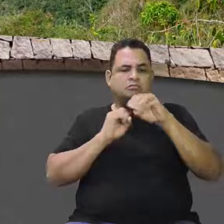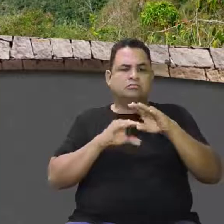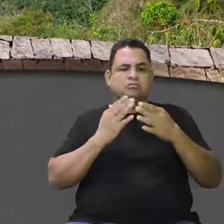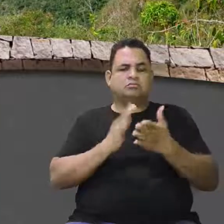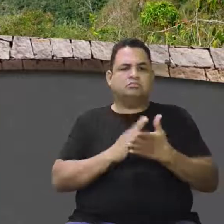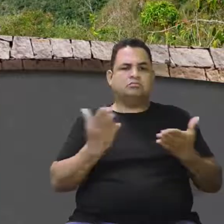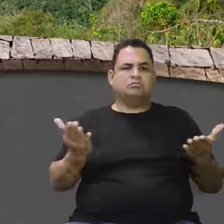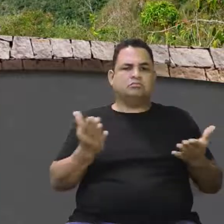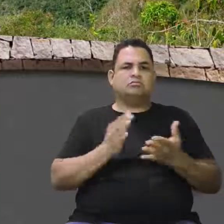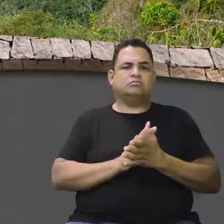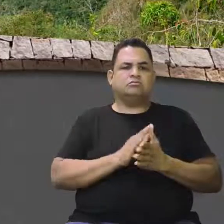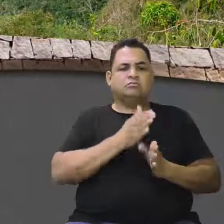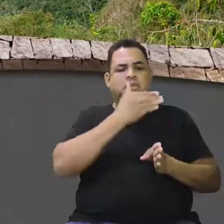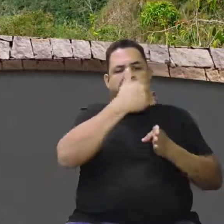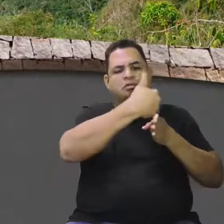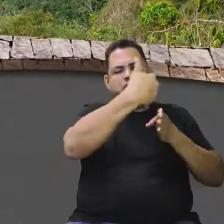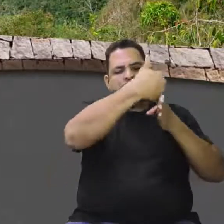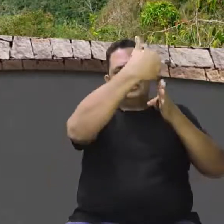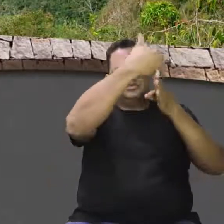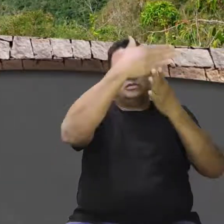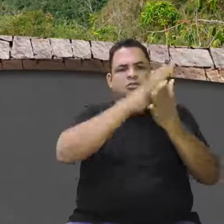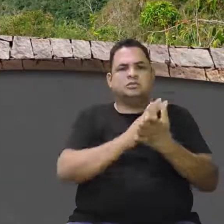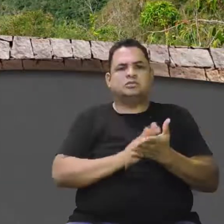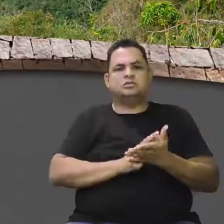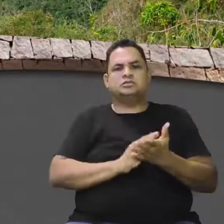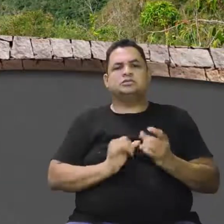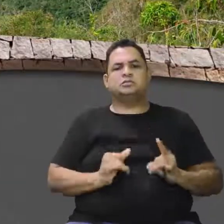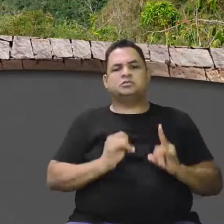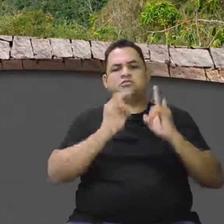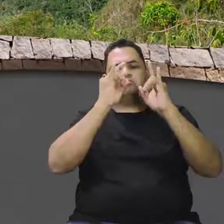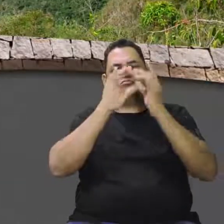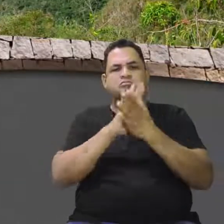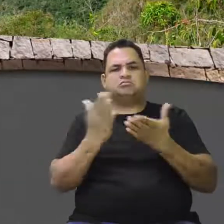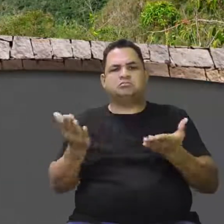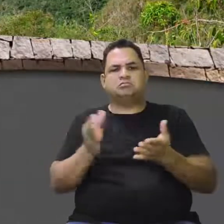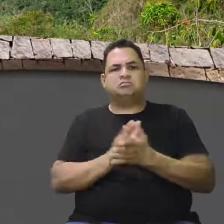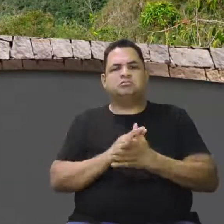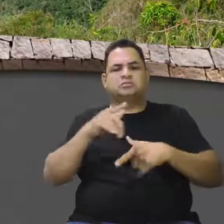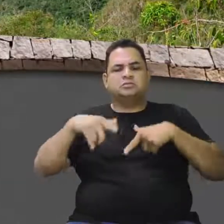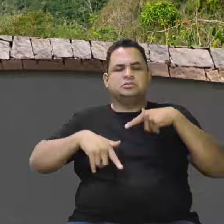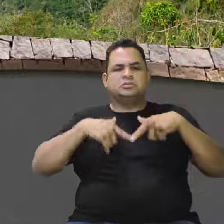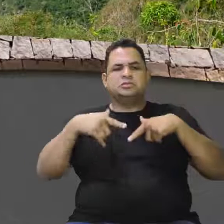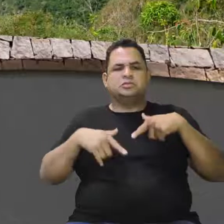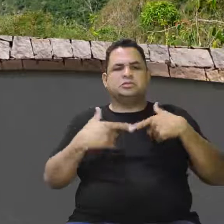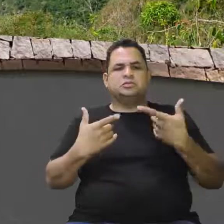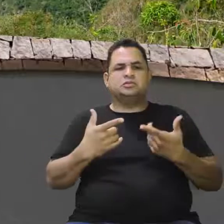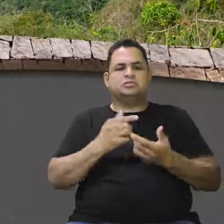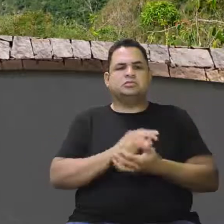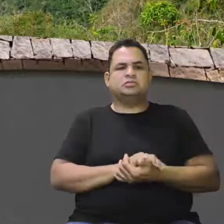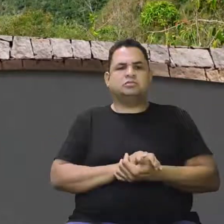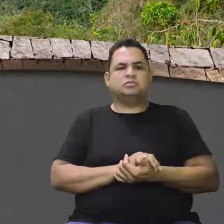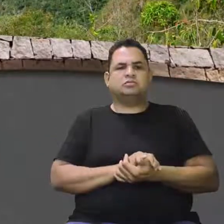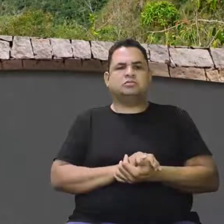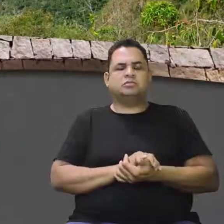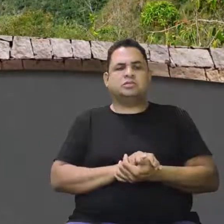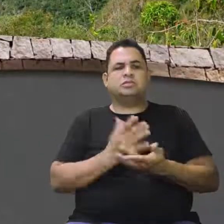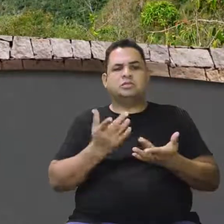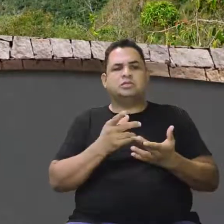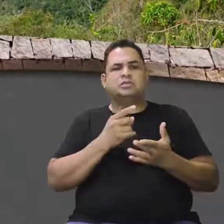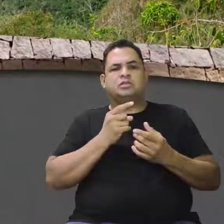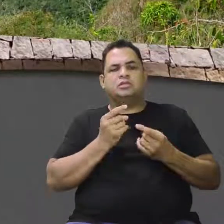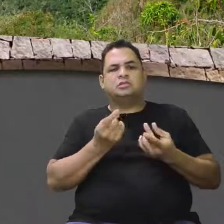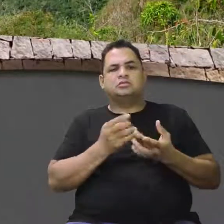educação, de obras, enfim. Então, os setores de serviço, né, no caso, o setor de serviço, que é o